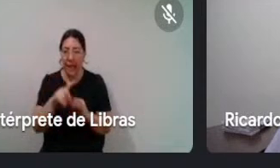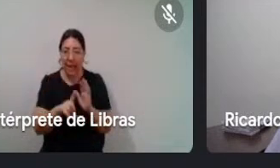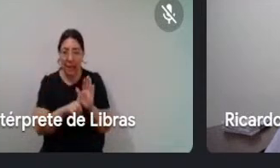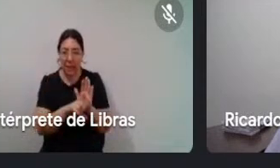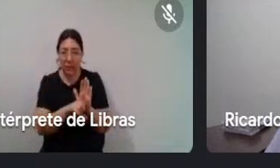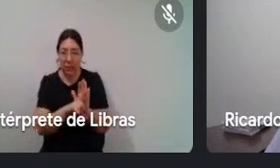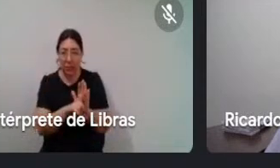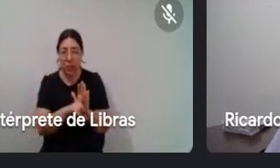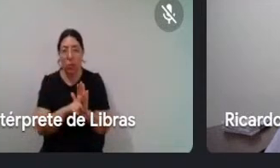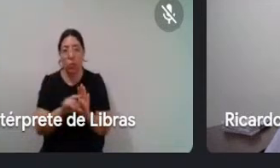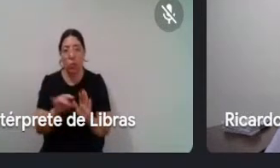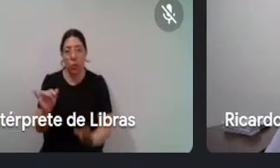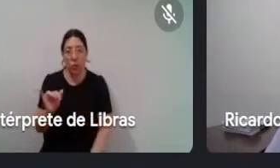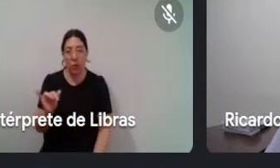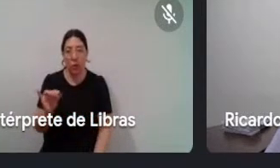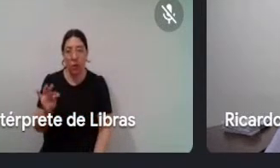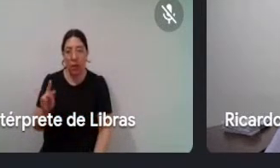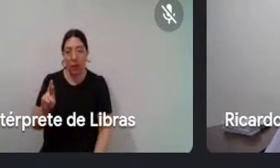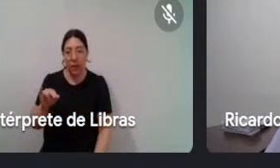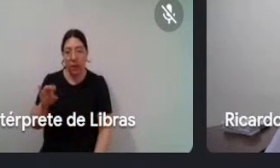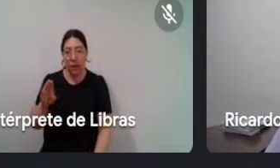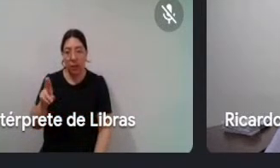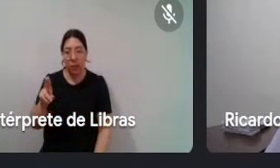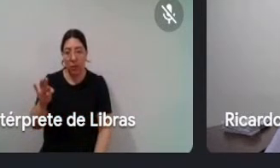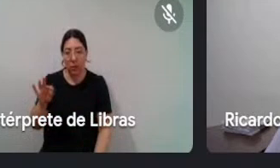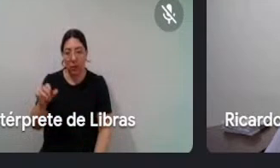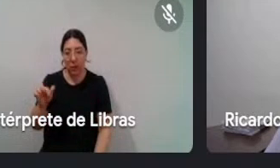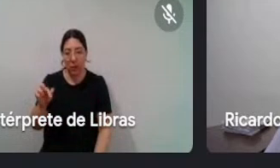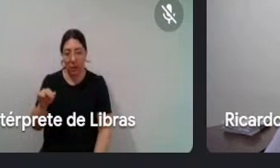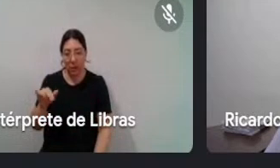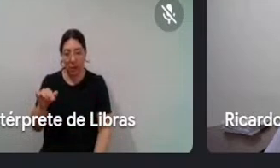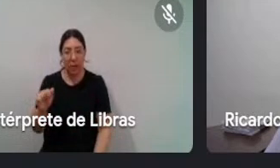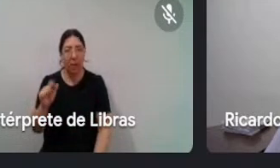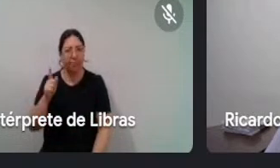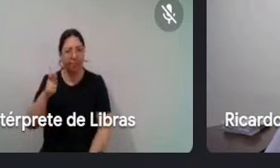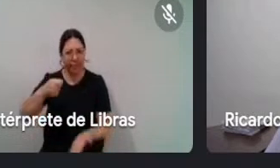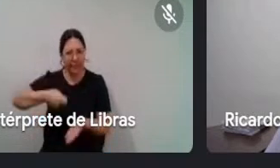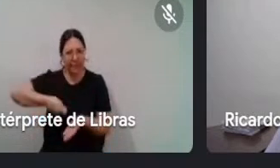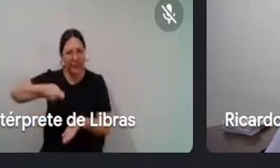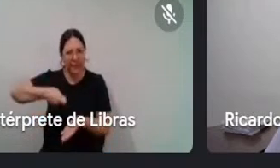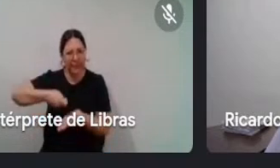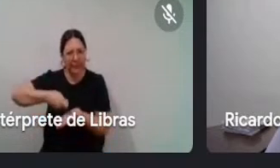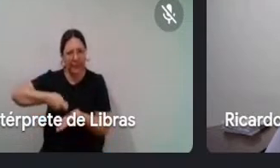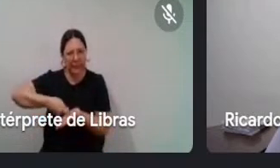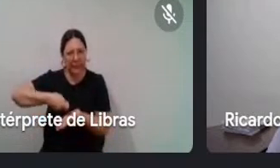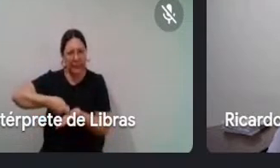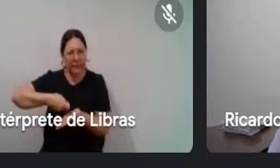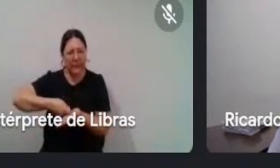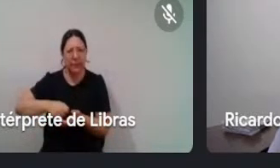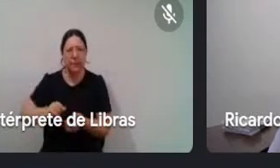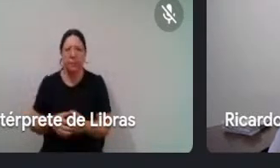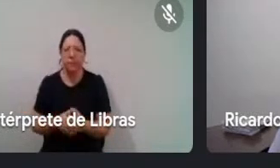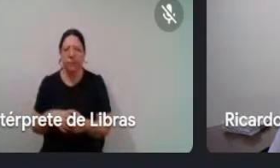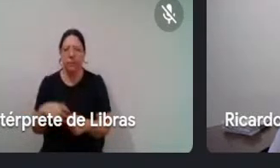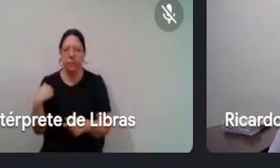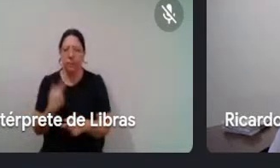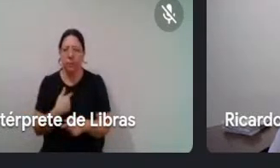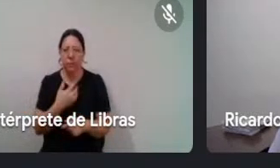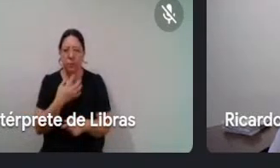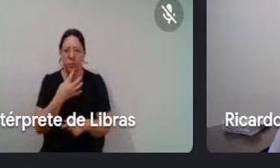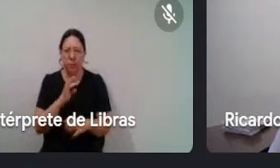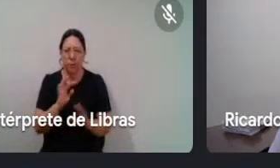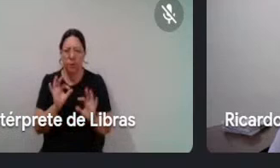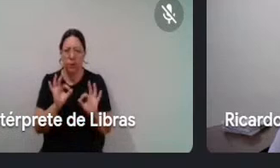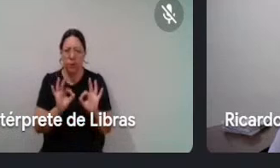muito clara e muito rígida no tocante à prestação de contas. Embora a gente reconheça que não existe má-fé do partido,